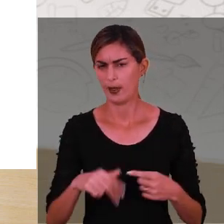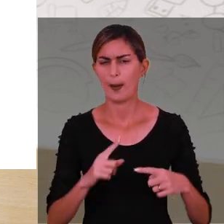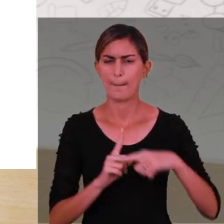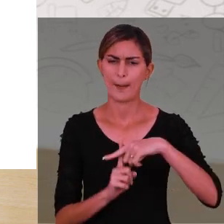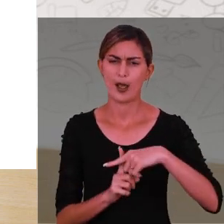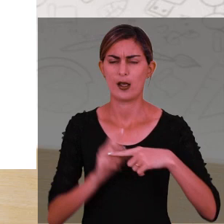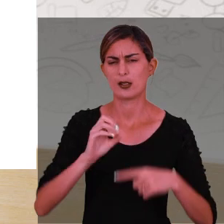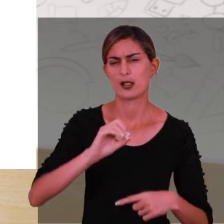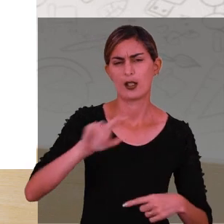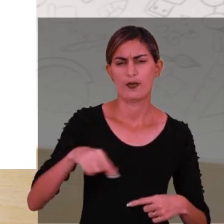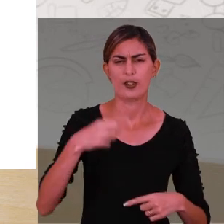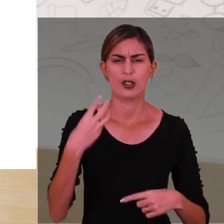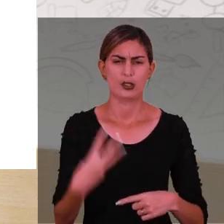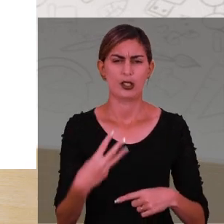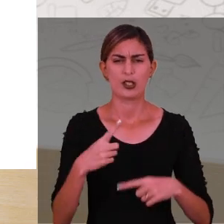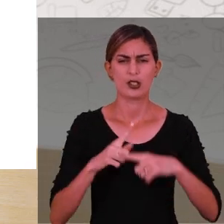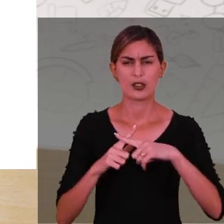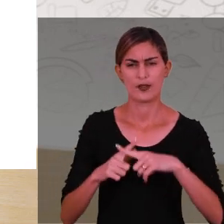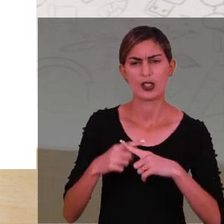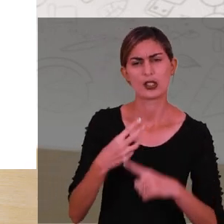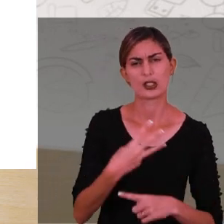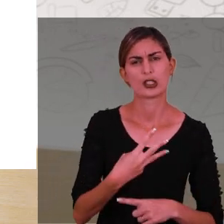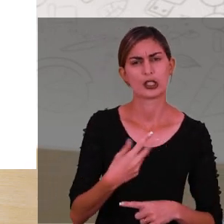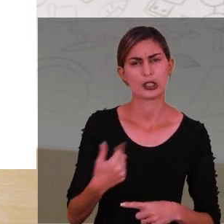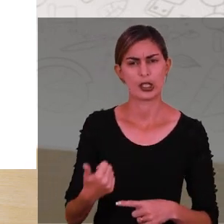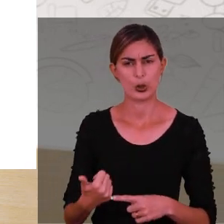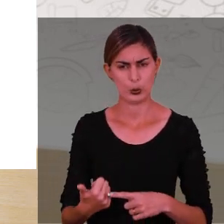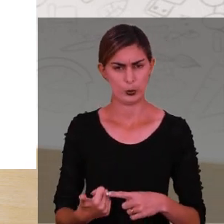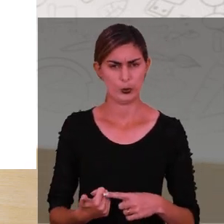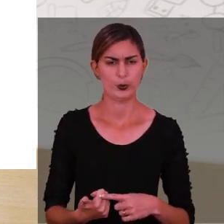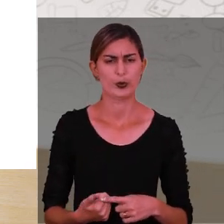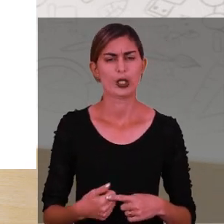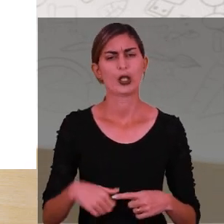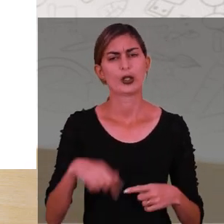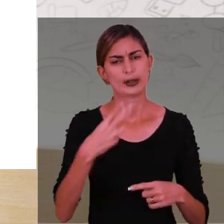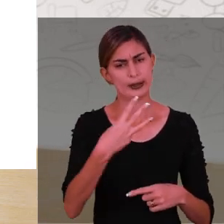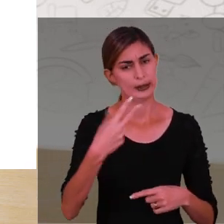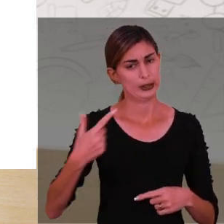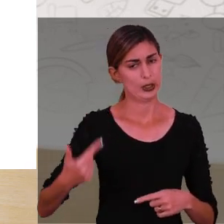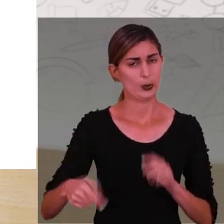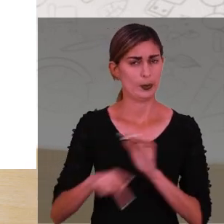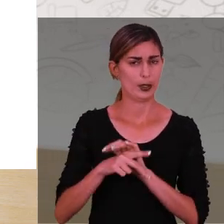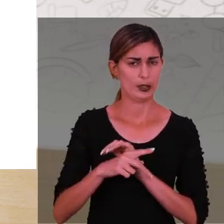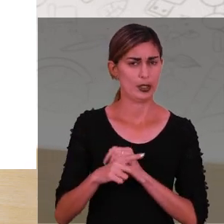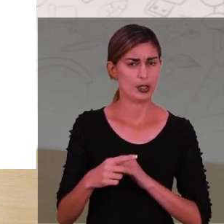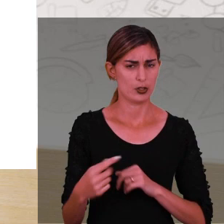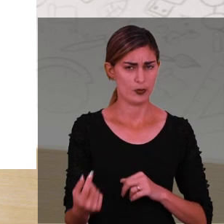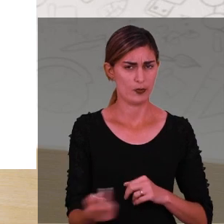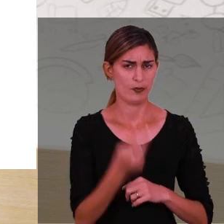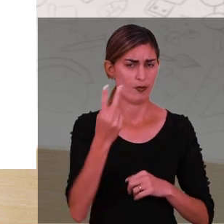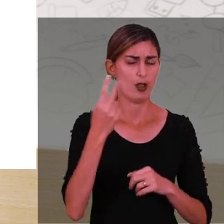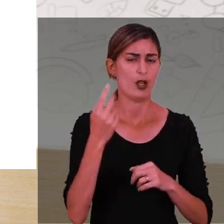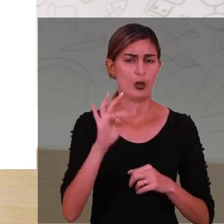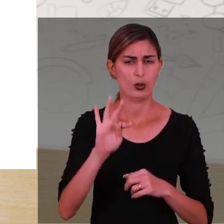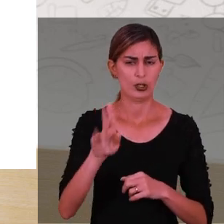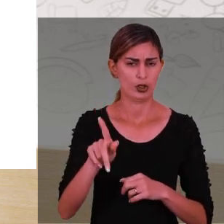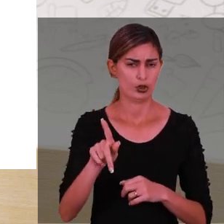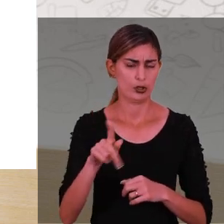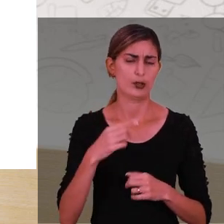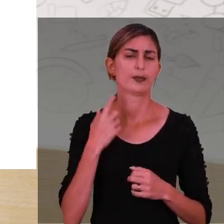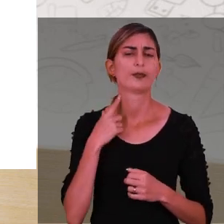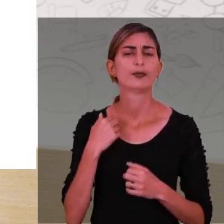TBN, mais 0,3 vezes 31. 31 corresponde ao valor